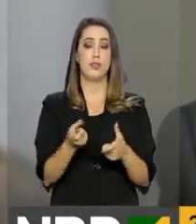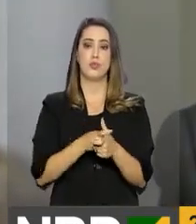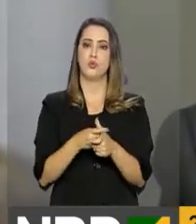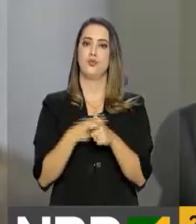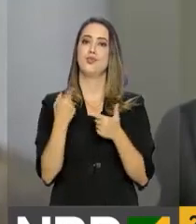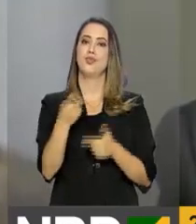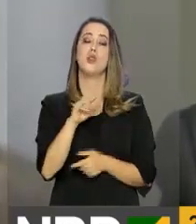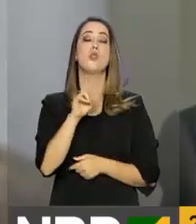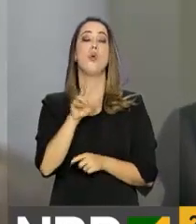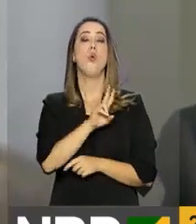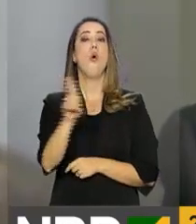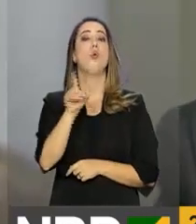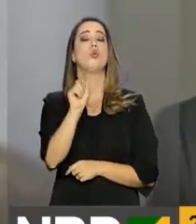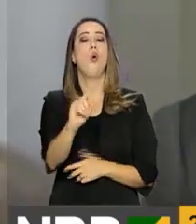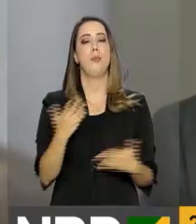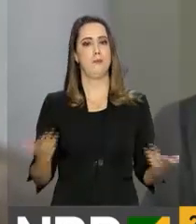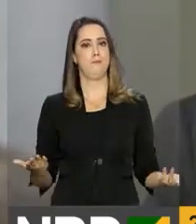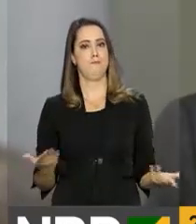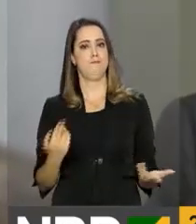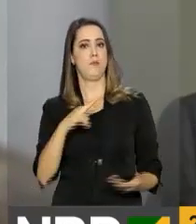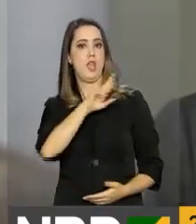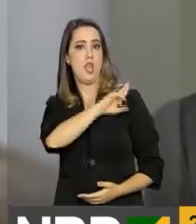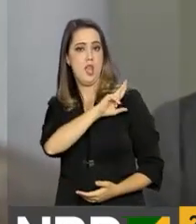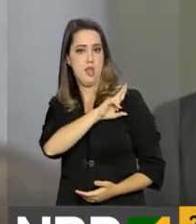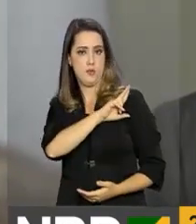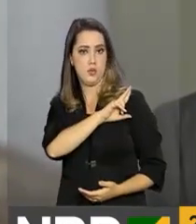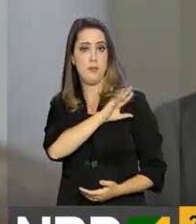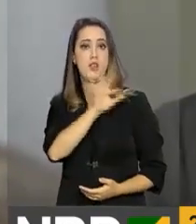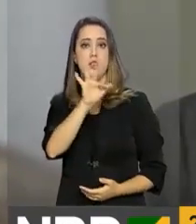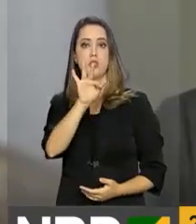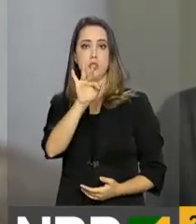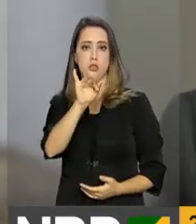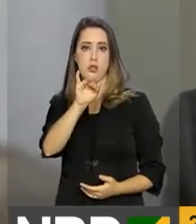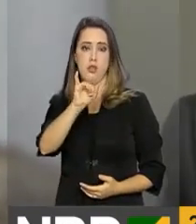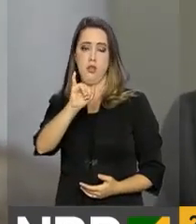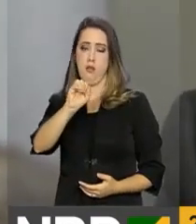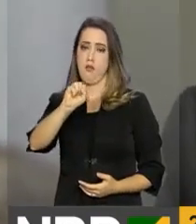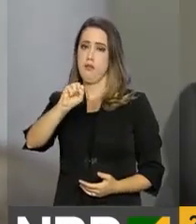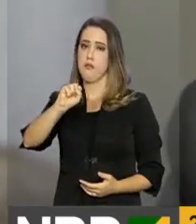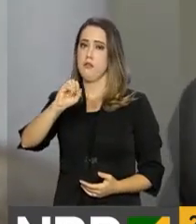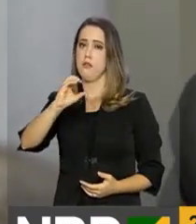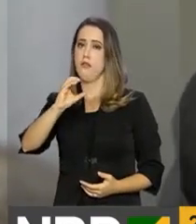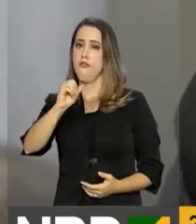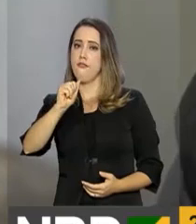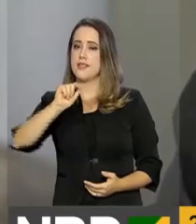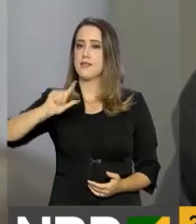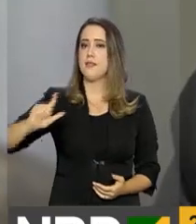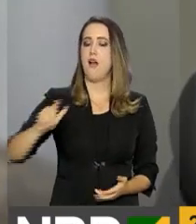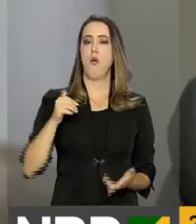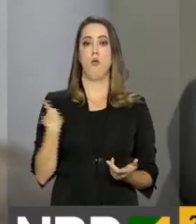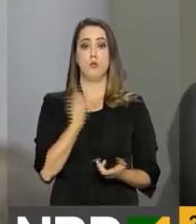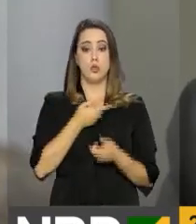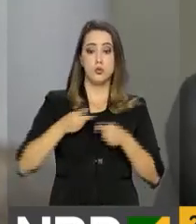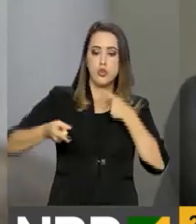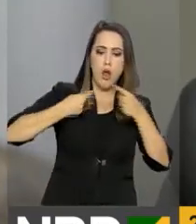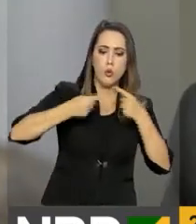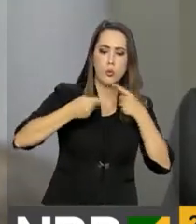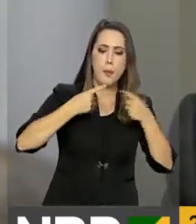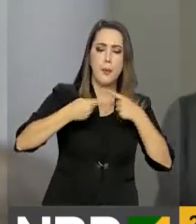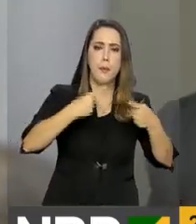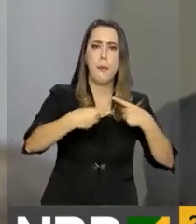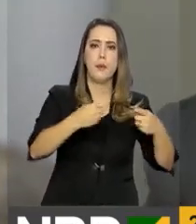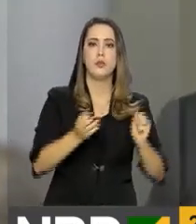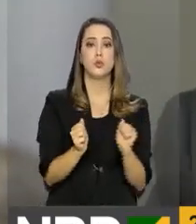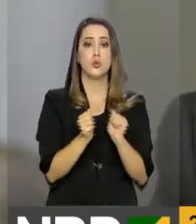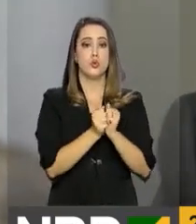chama responsabilidade fiscal. E nós conseguimos isto, volto a dizer, por força do diálogo intenso que